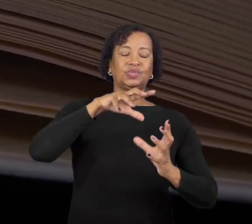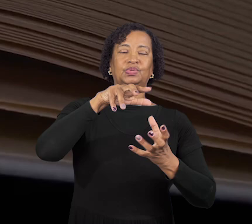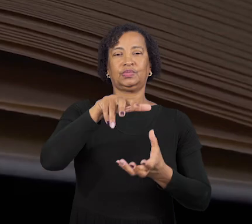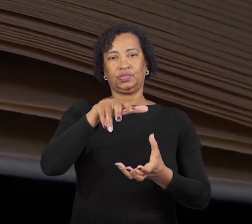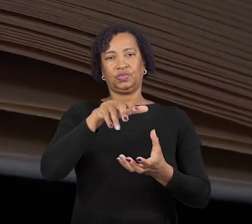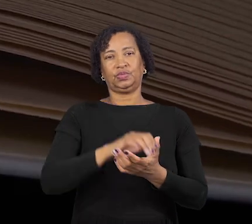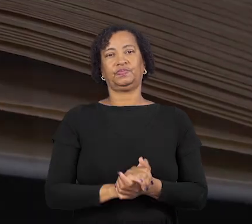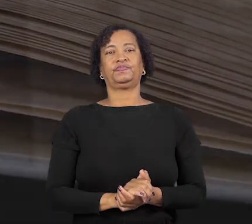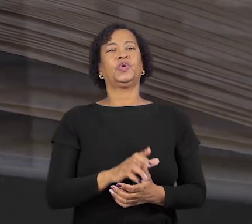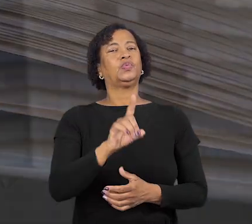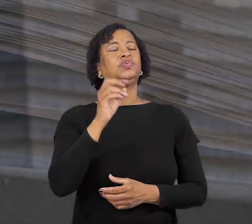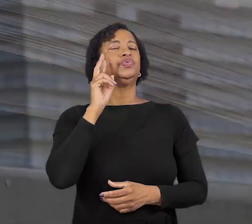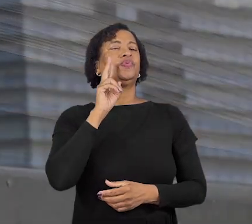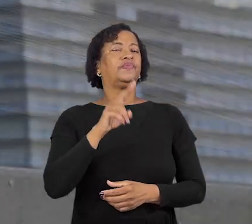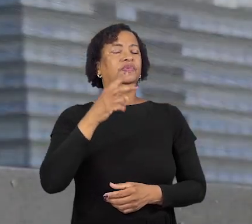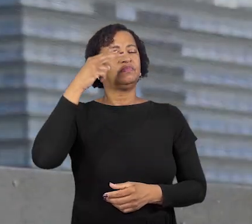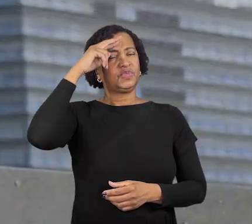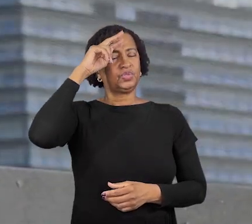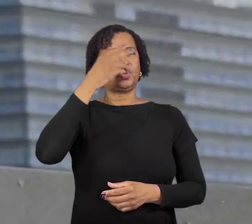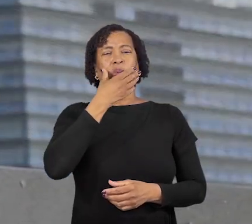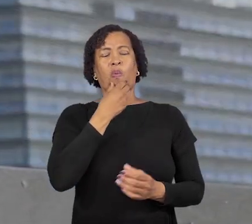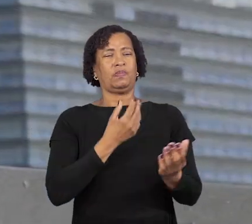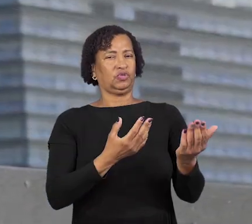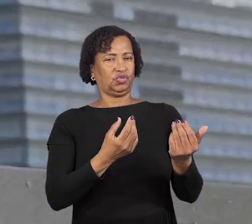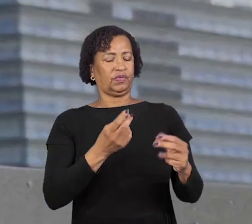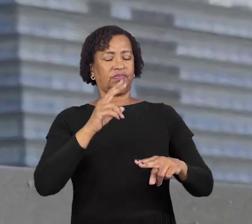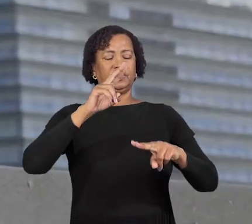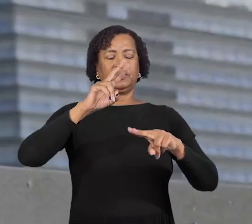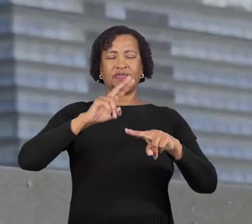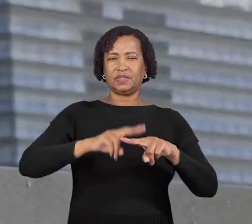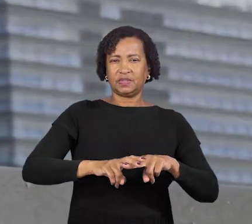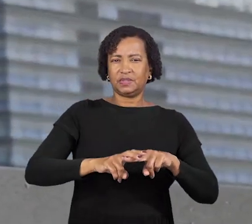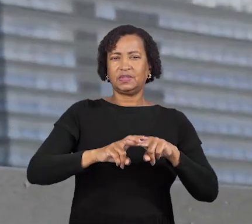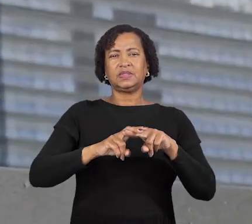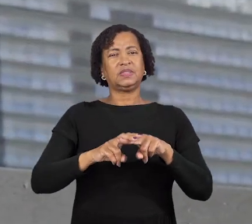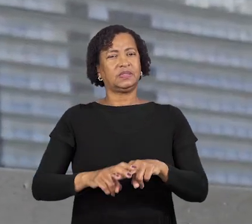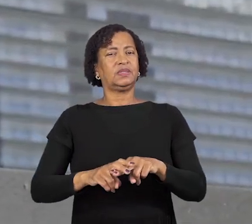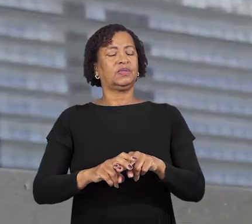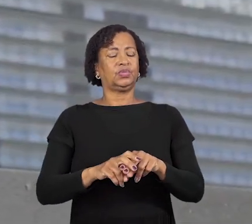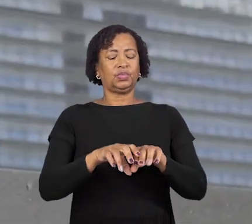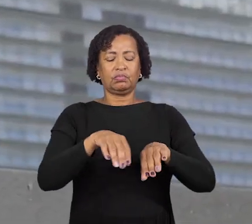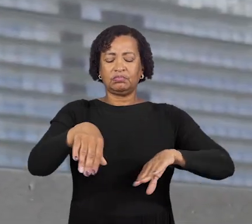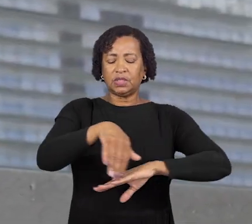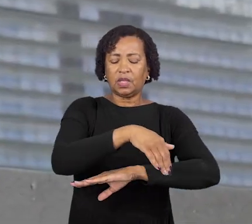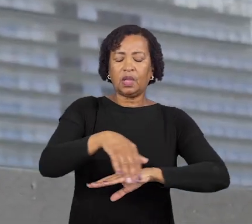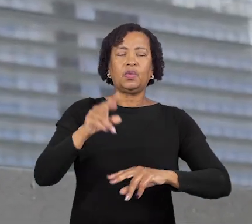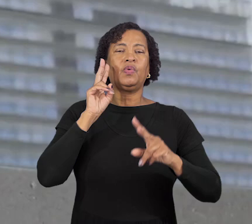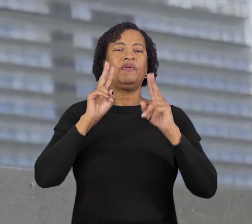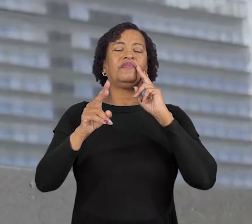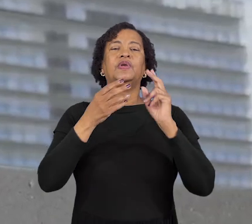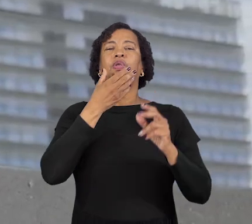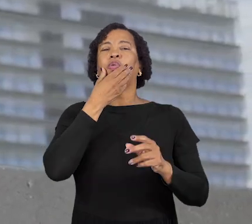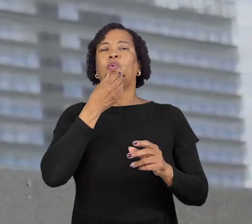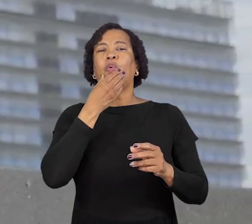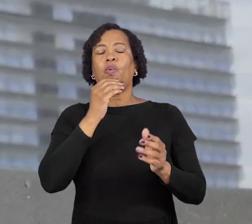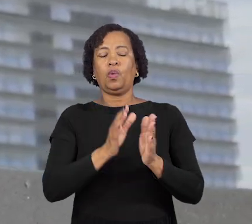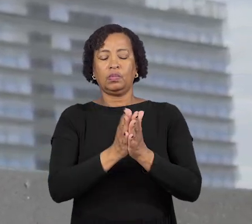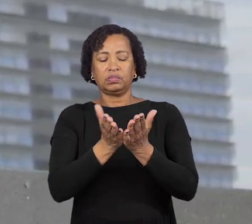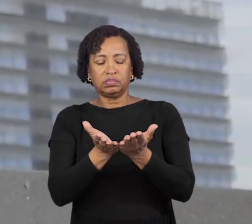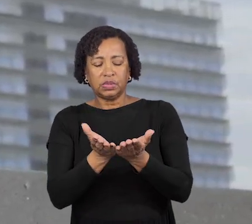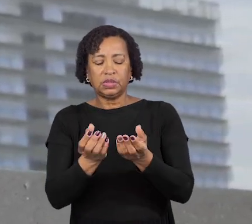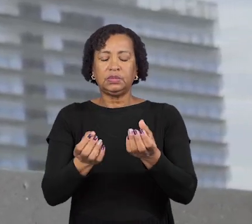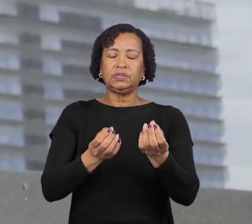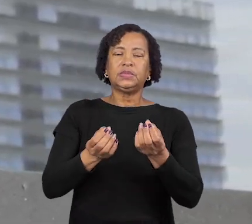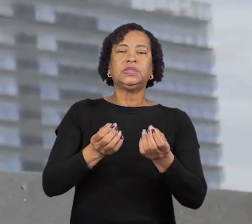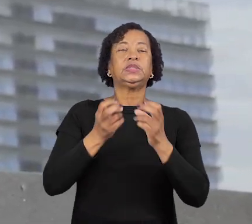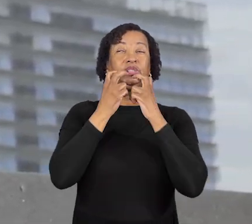mundo. Uma vez ouvi a história de um jovem que estava sentado numa guia de calçada vendo um homem agitando sua Bíblia no